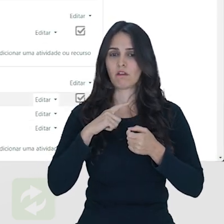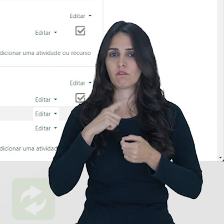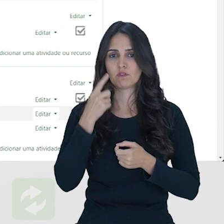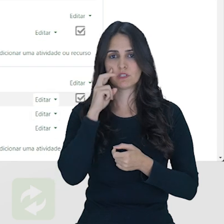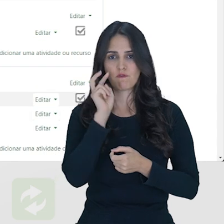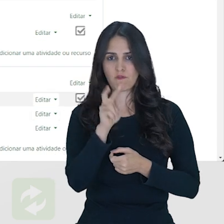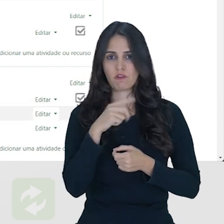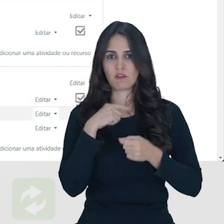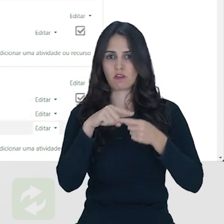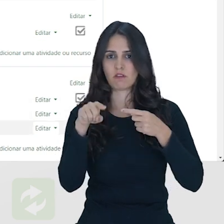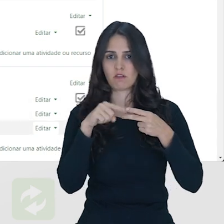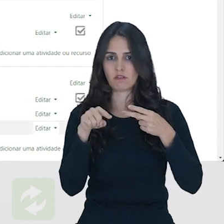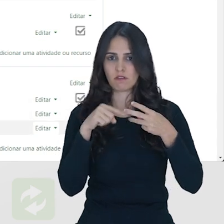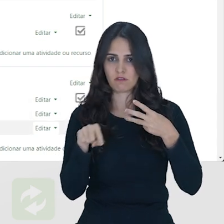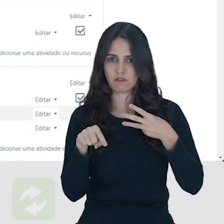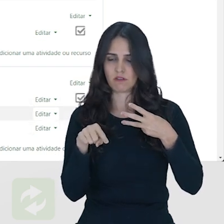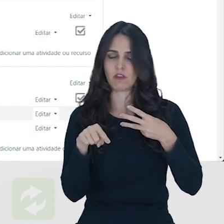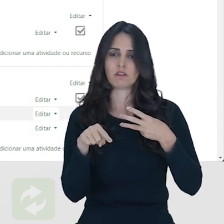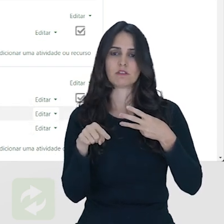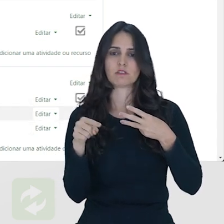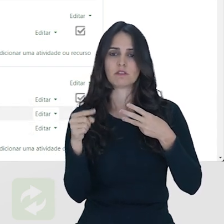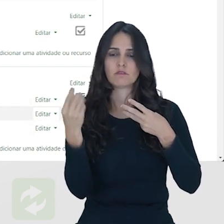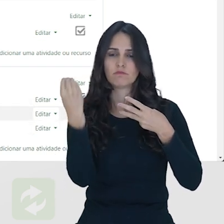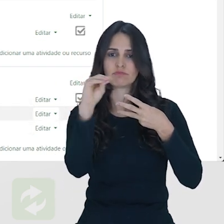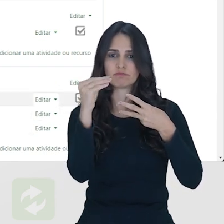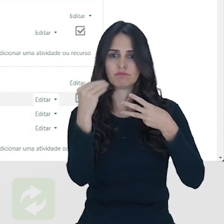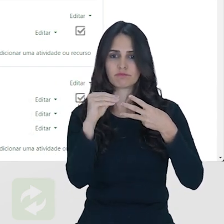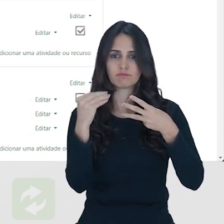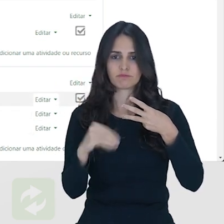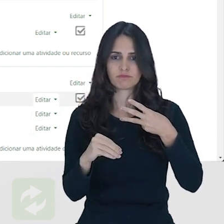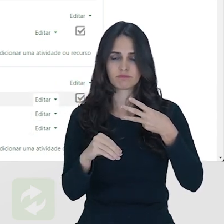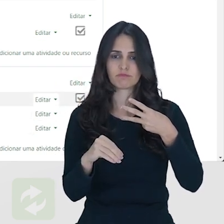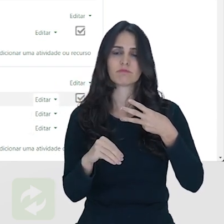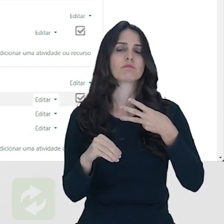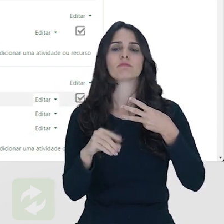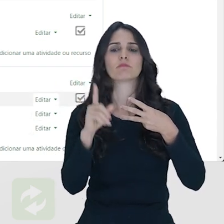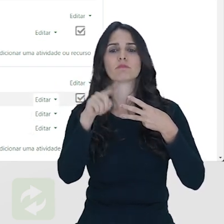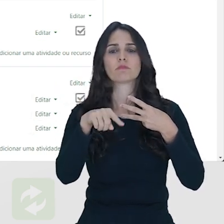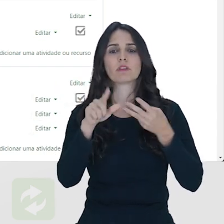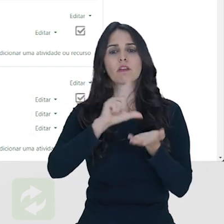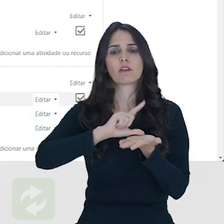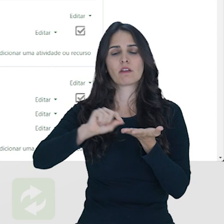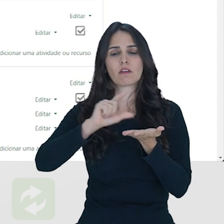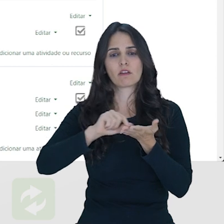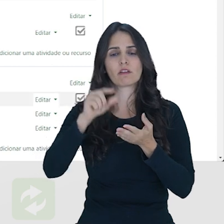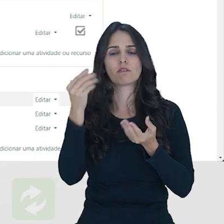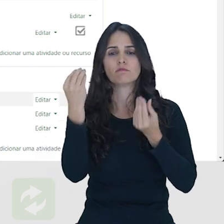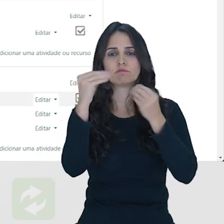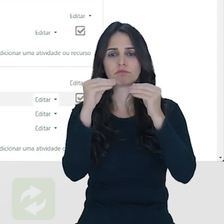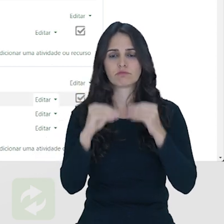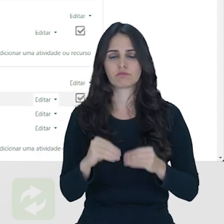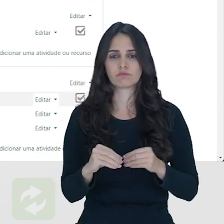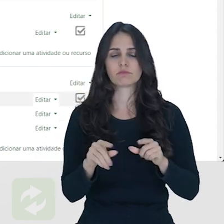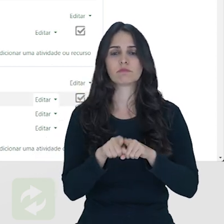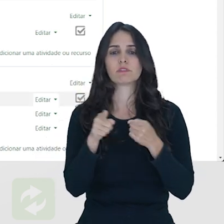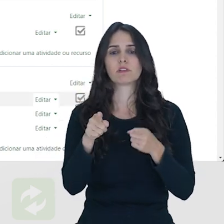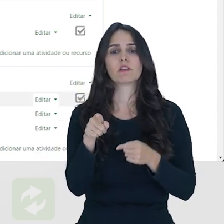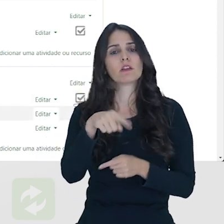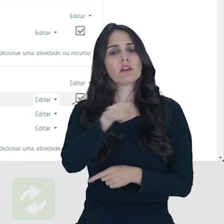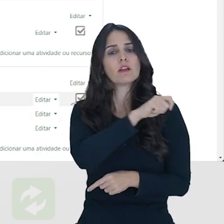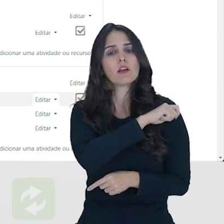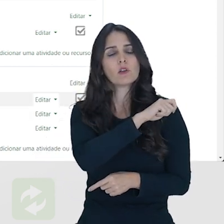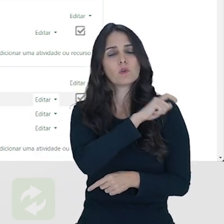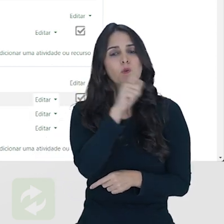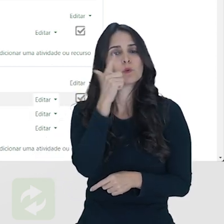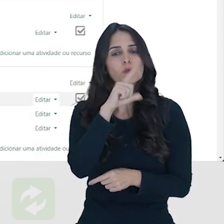tenho três materiais que foram inseridos individualmente no formato né de inserção de arquivos e